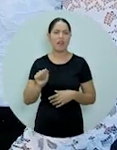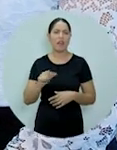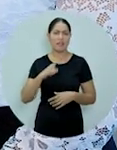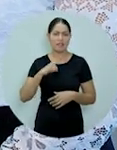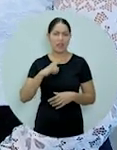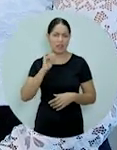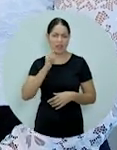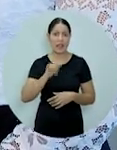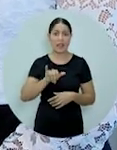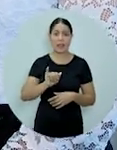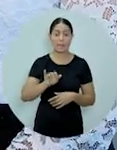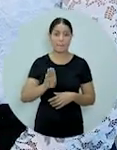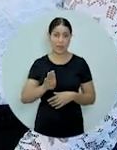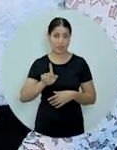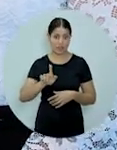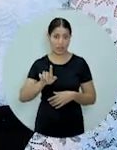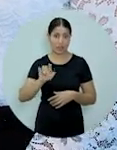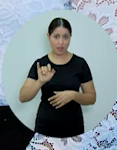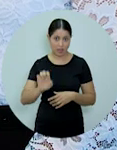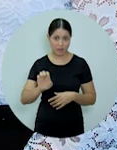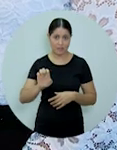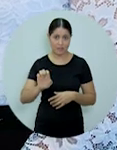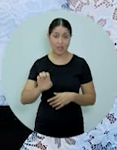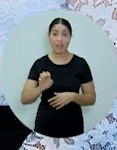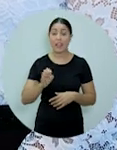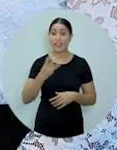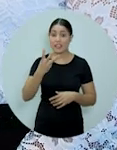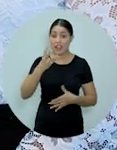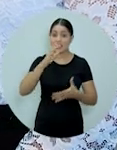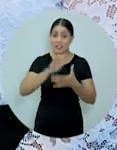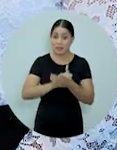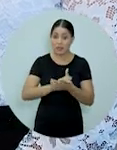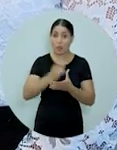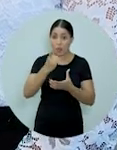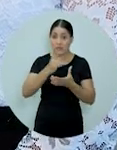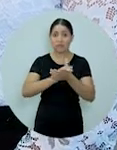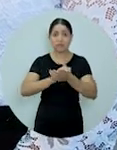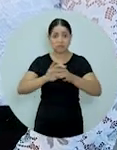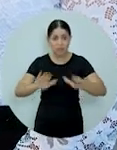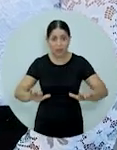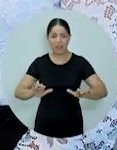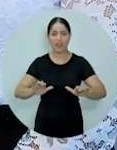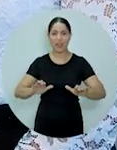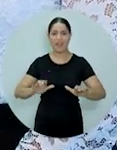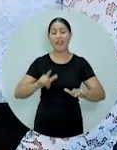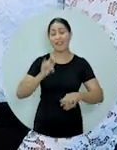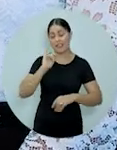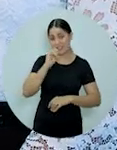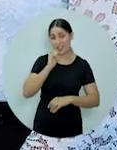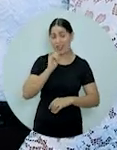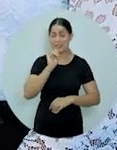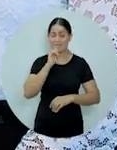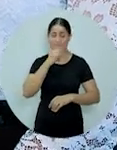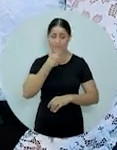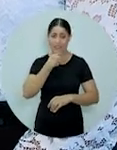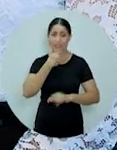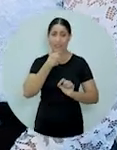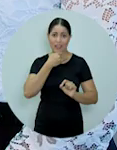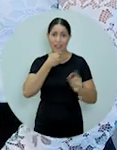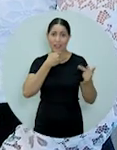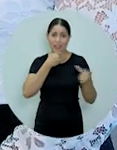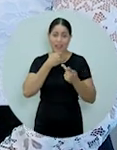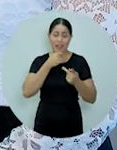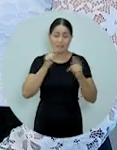Renata, segundo dados recentes do IBGE, 1 a cada 3 casamentos termina em separação. Esses